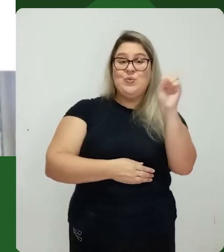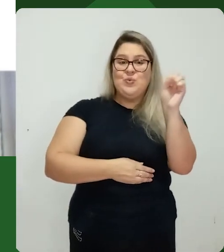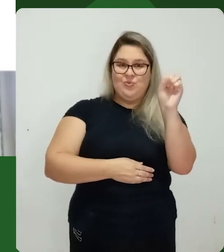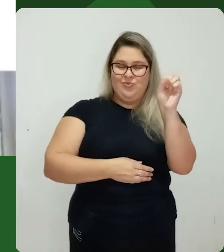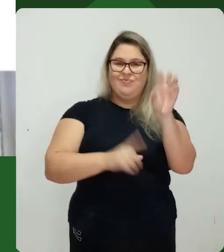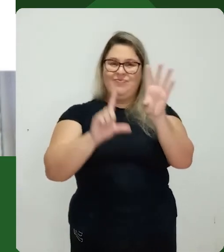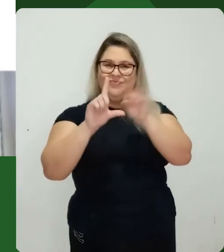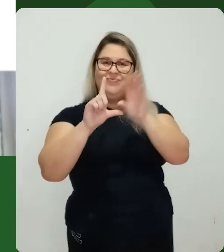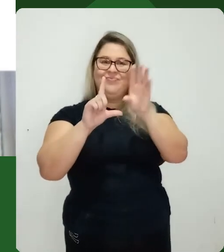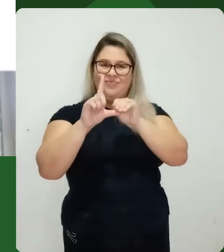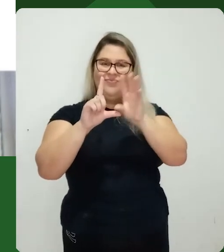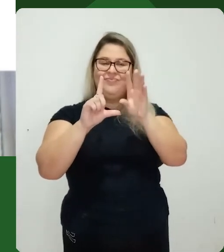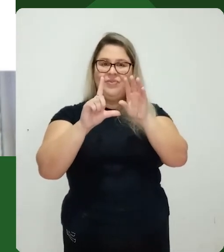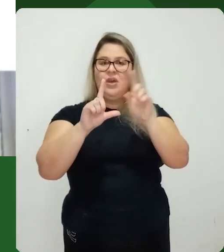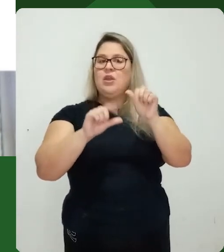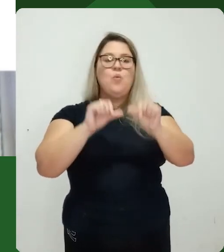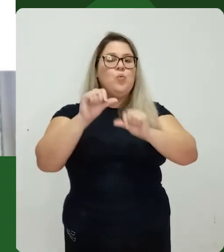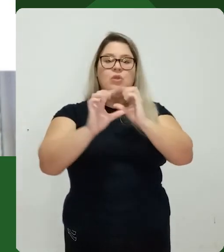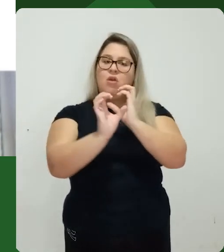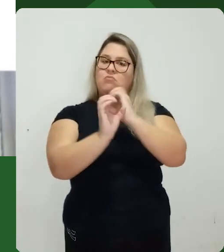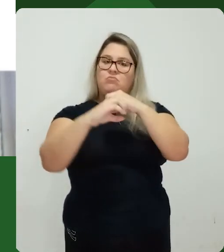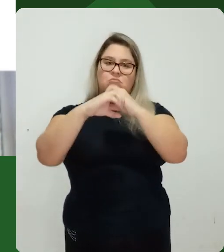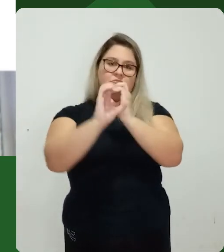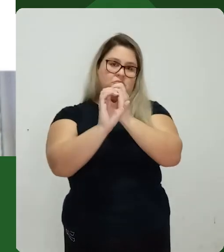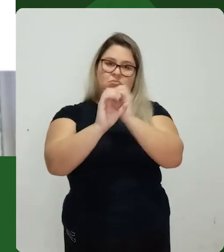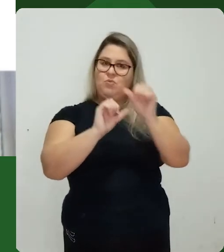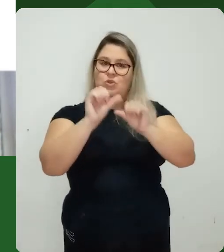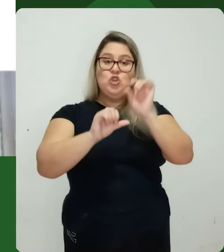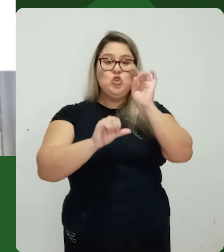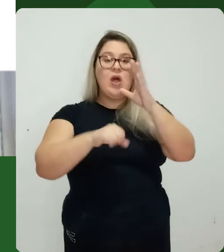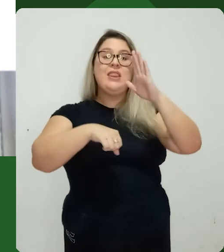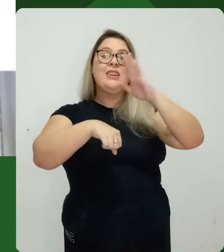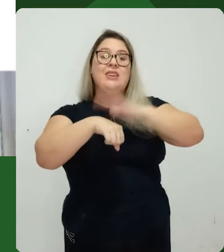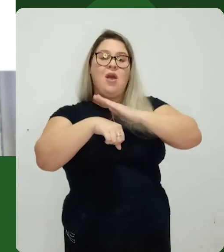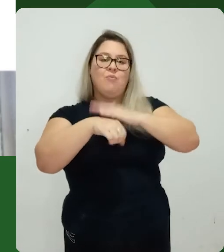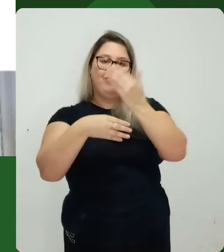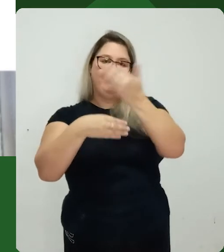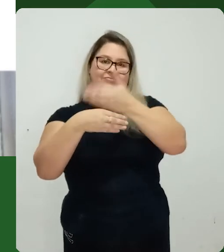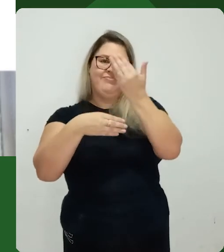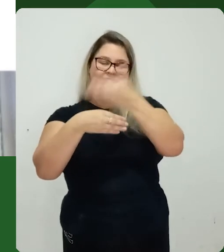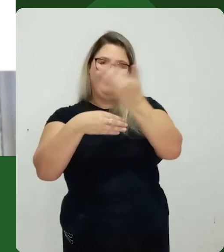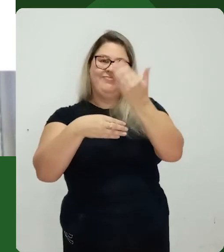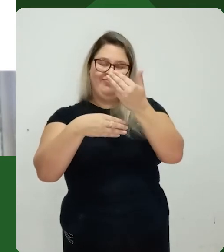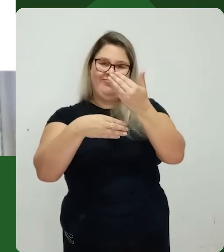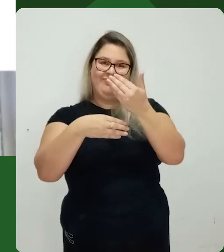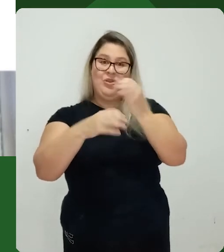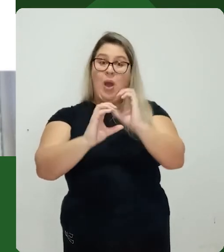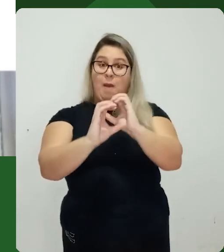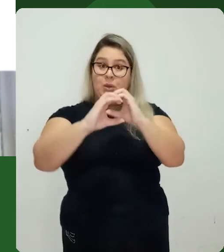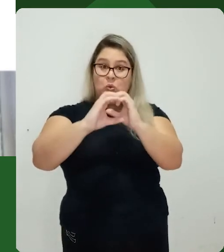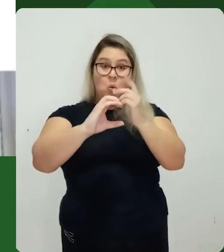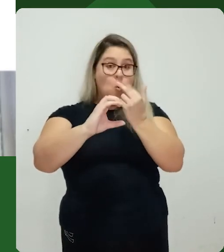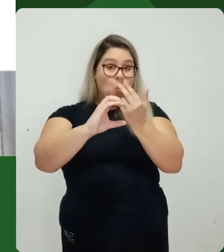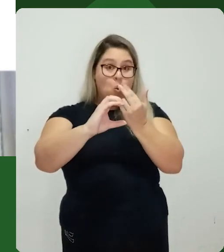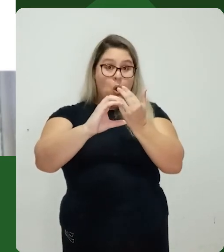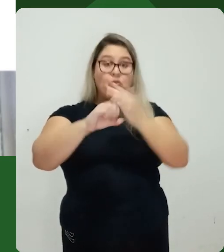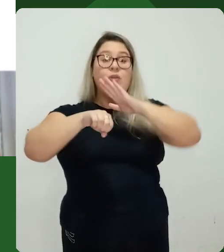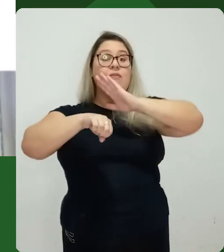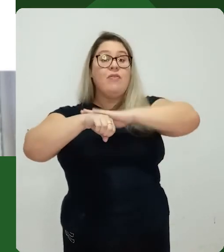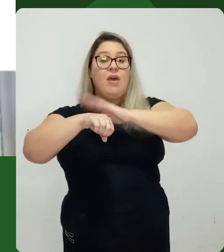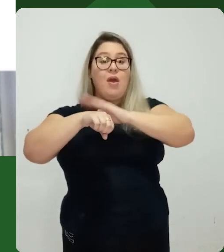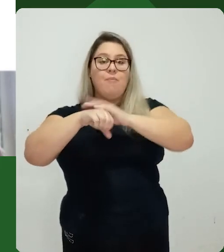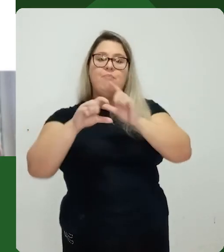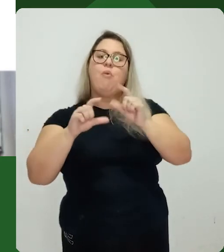eu fui aumentando até chegar a 20 segundos de exposição. Perceba que eu não mudei o valor do diafragma,